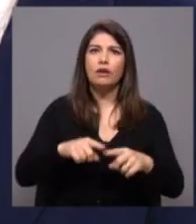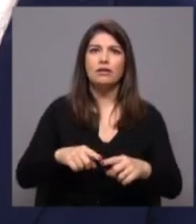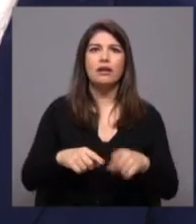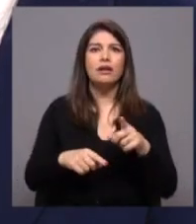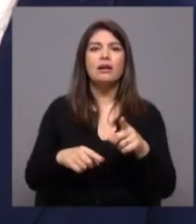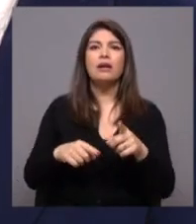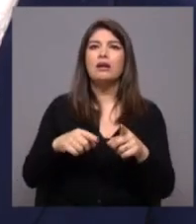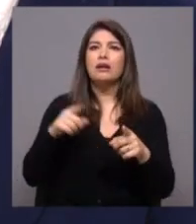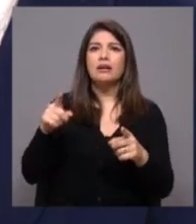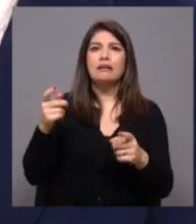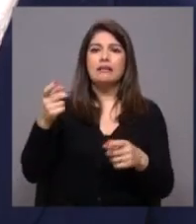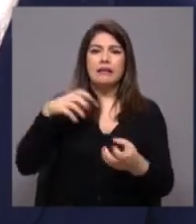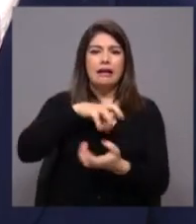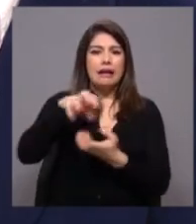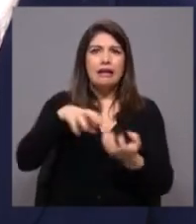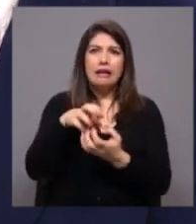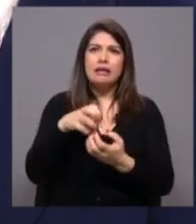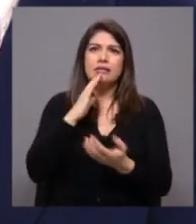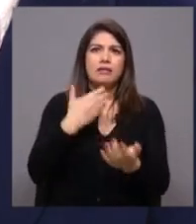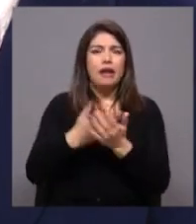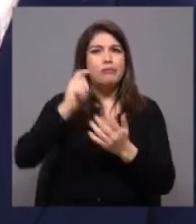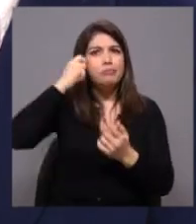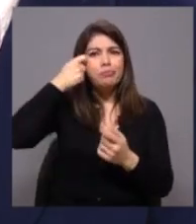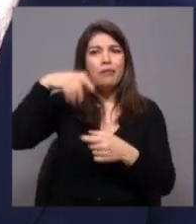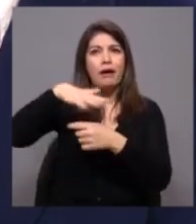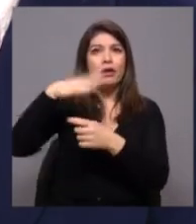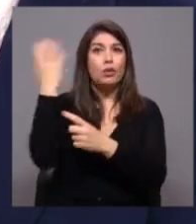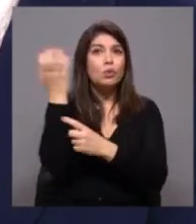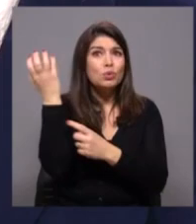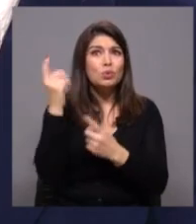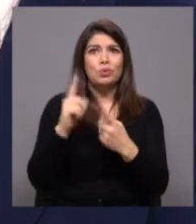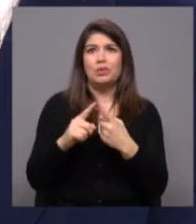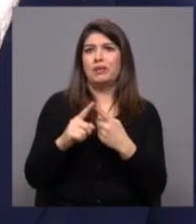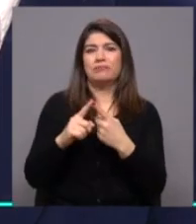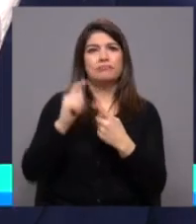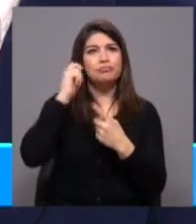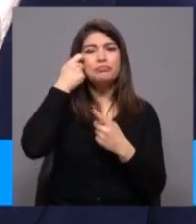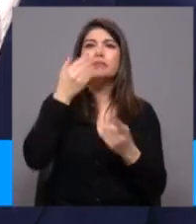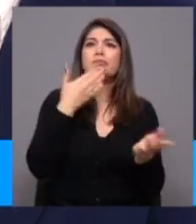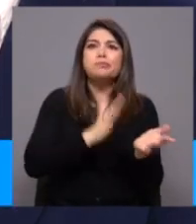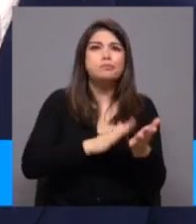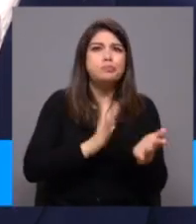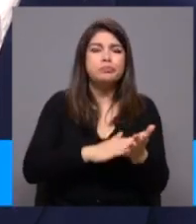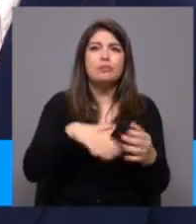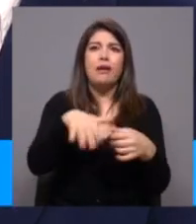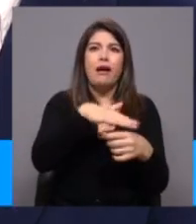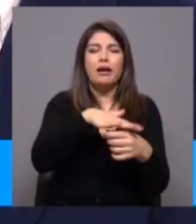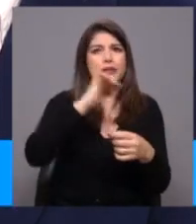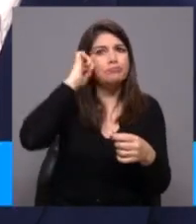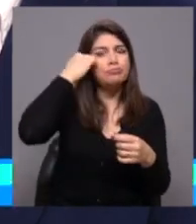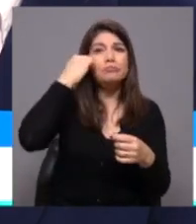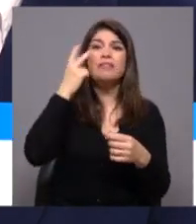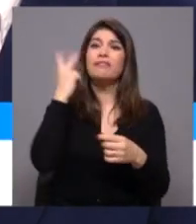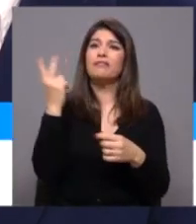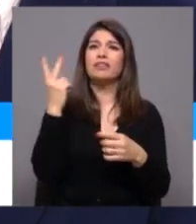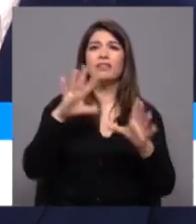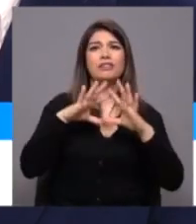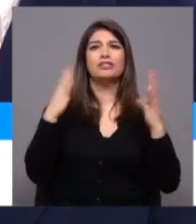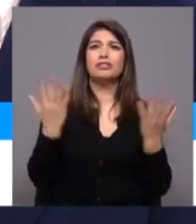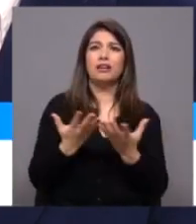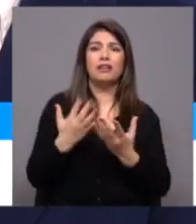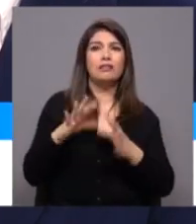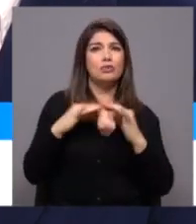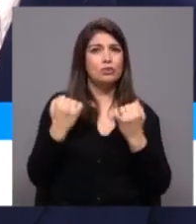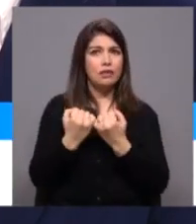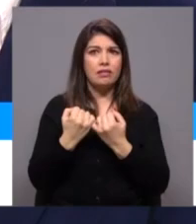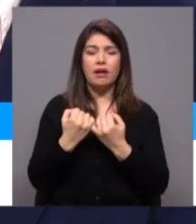brutal deixou no setor da cultura, no setor da restauração, na vida geral em sociedade, e temos que progredir.